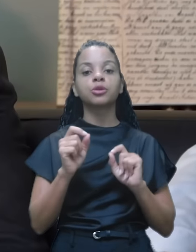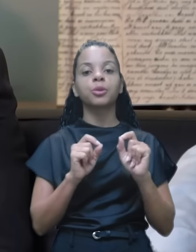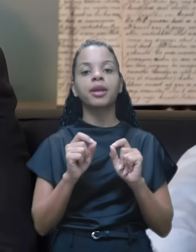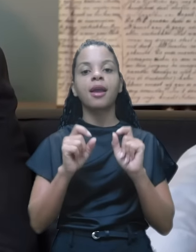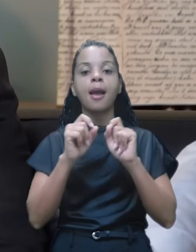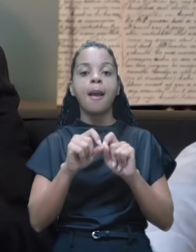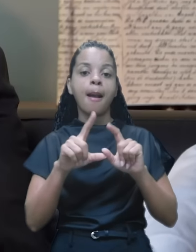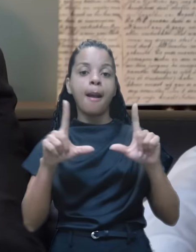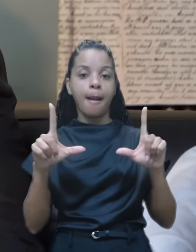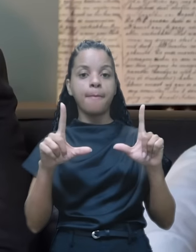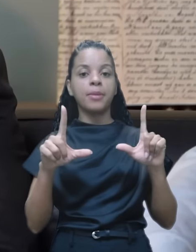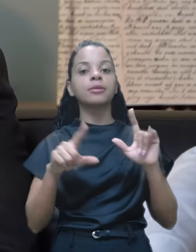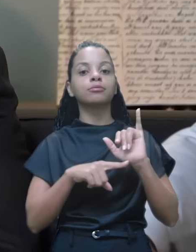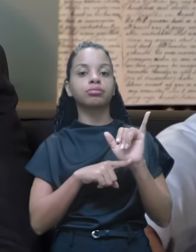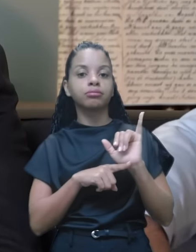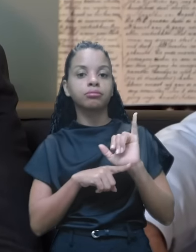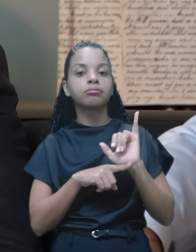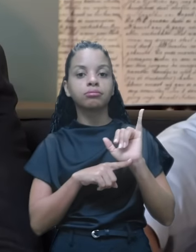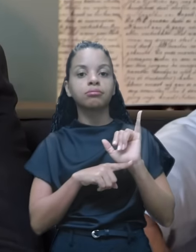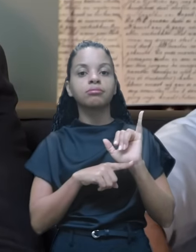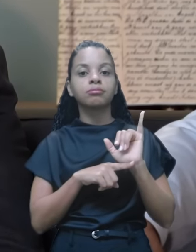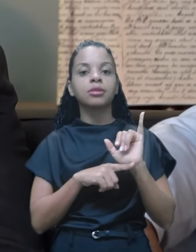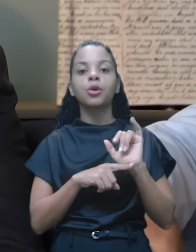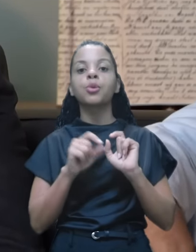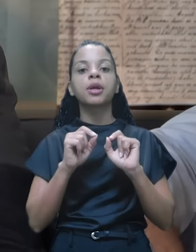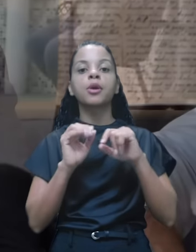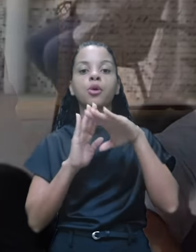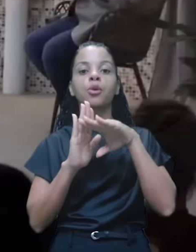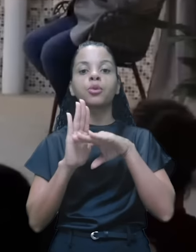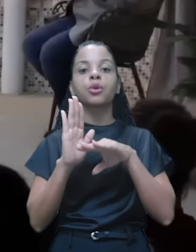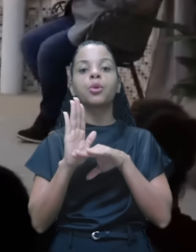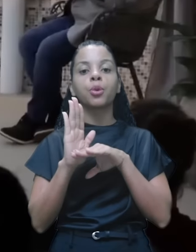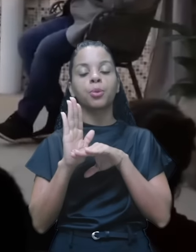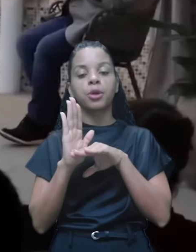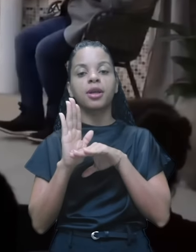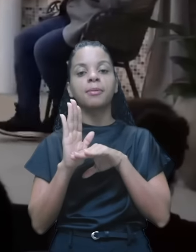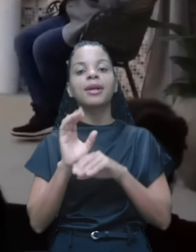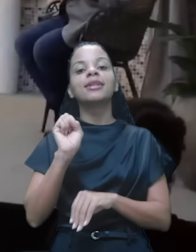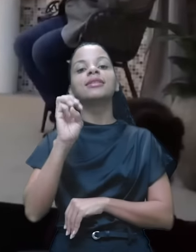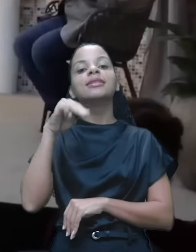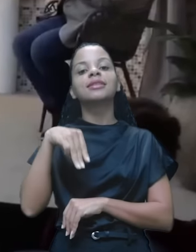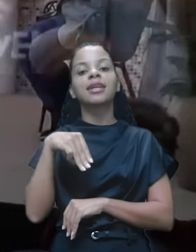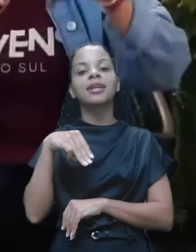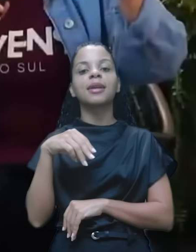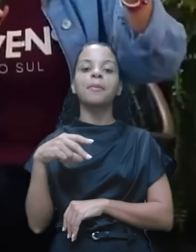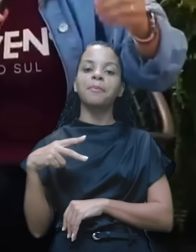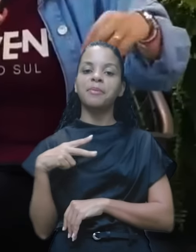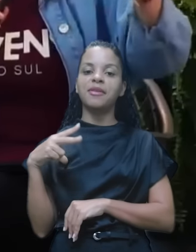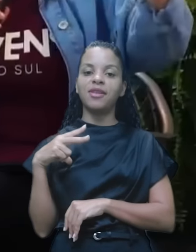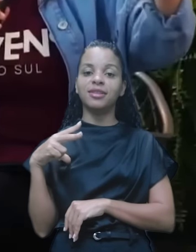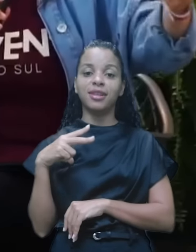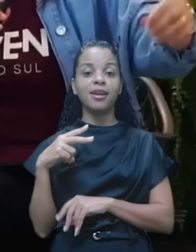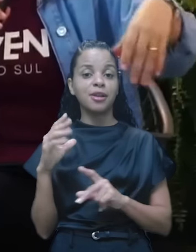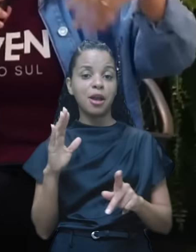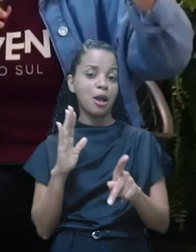no canal da Igreja Adventistas Lago Sul, o conteúdo também do programa Sem Privacidade, que é um programa realizado